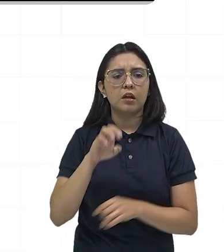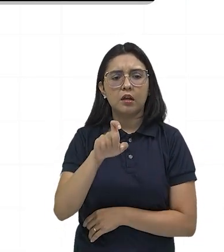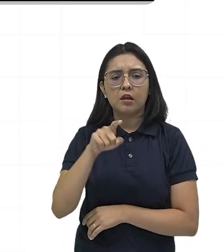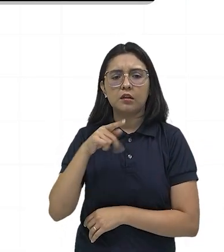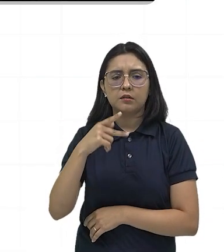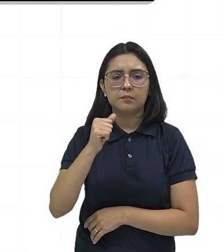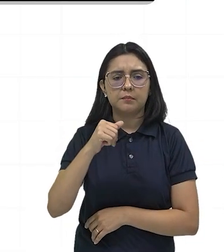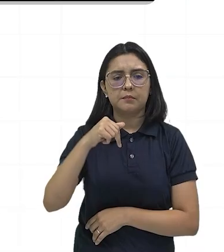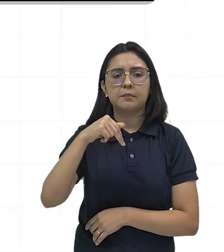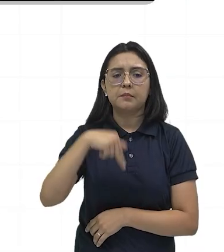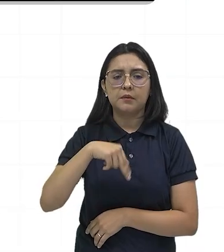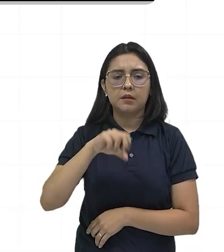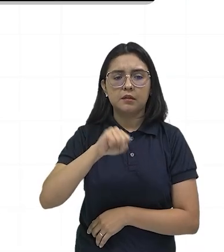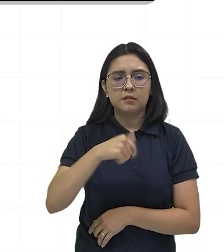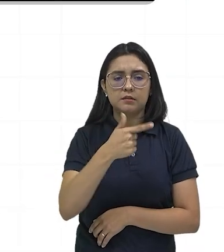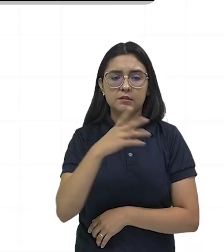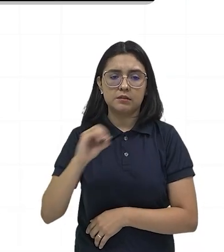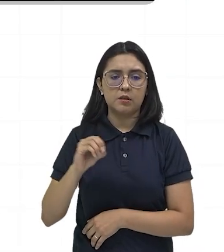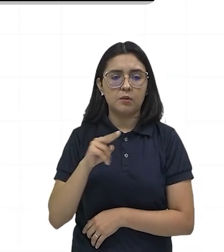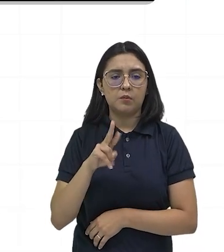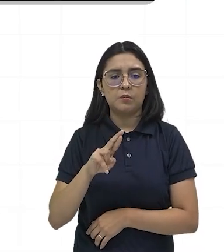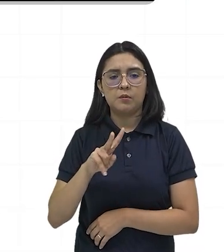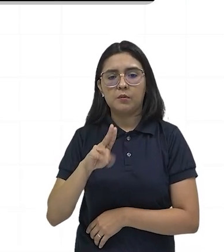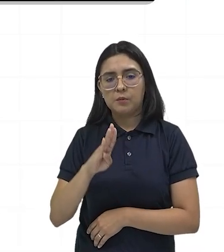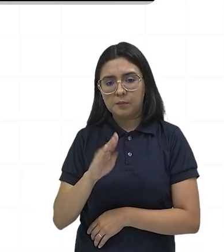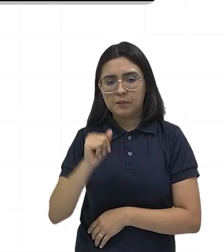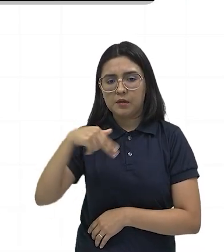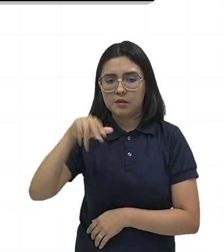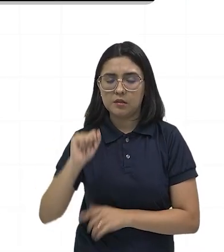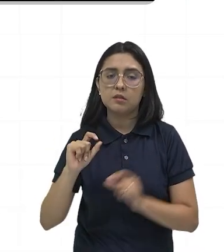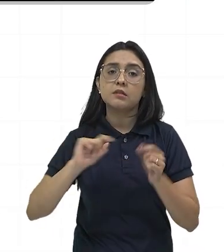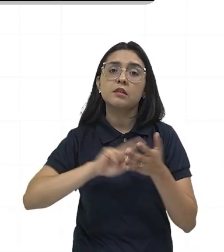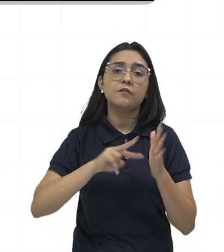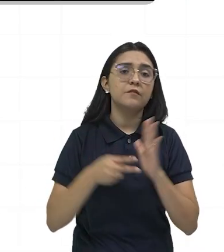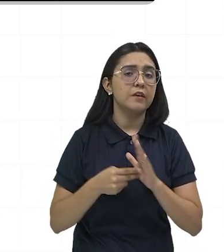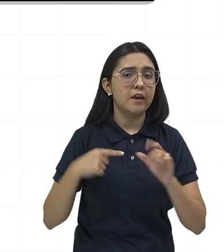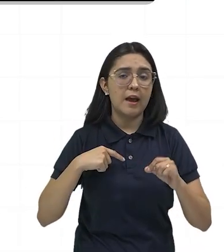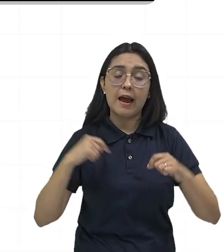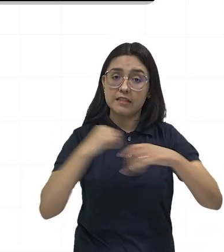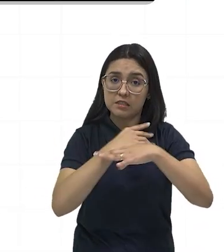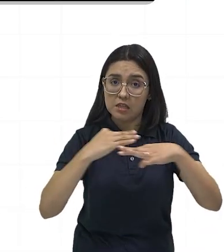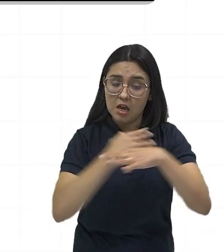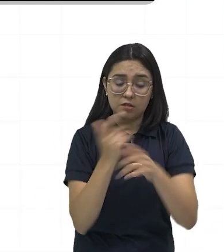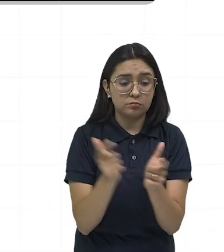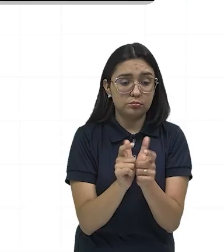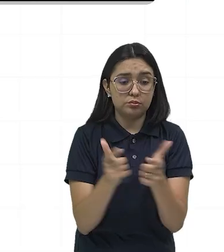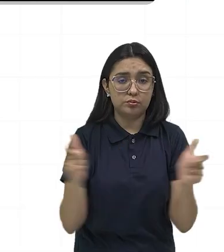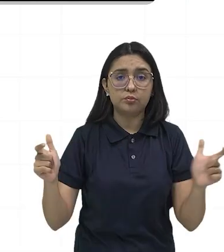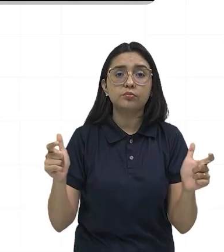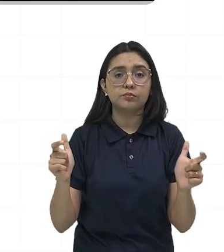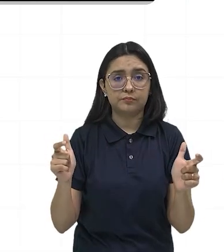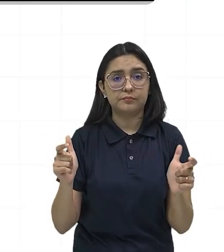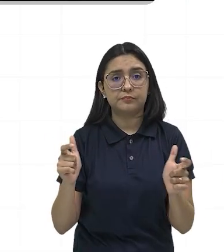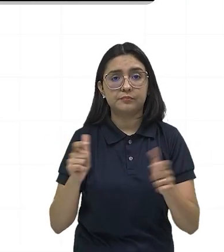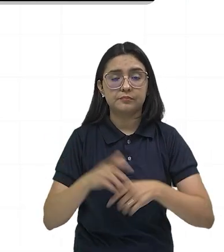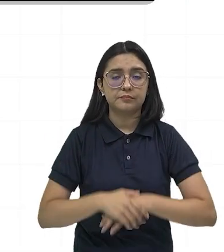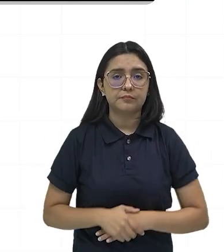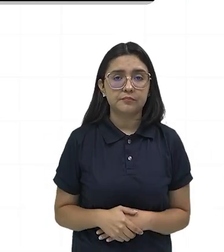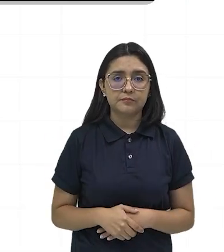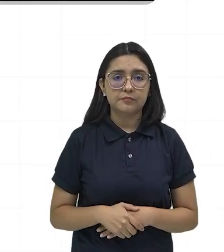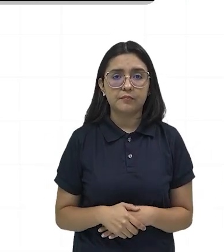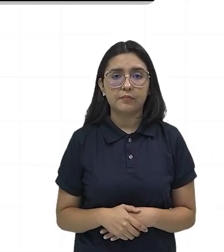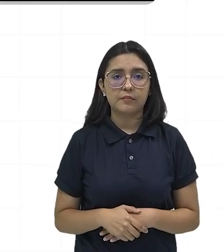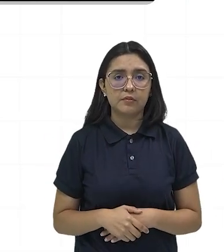no aumento das cidades, no crescimento das cidades, né? Então, quando a gente fala em expansão urbana, a gente está